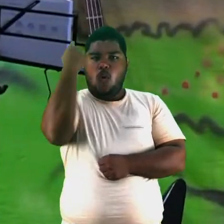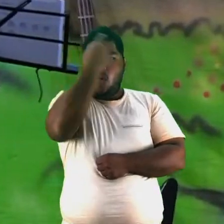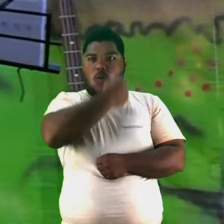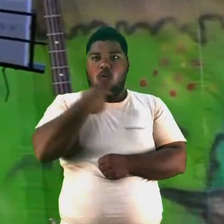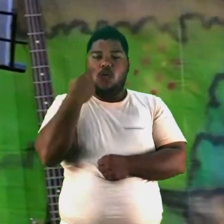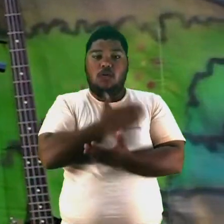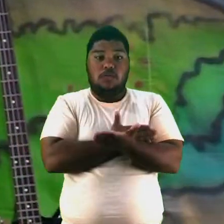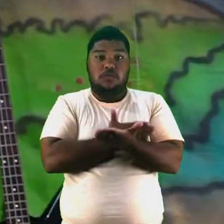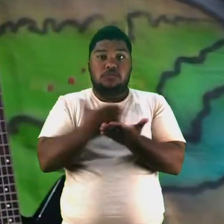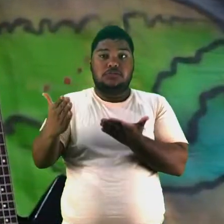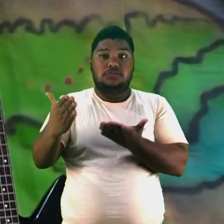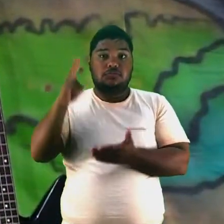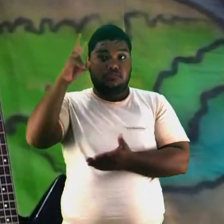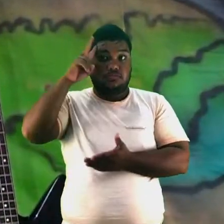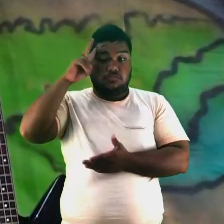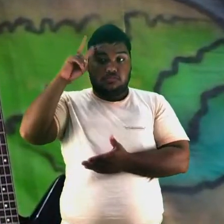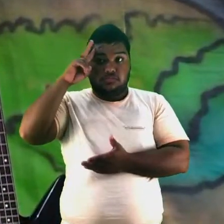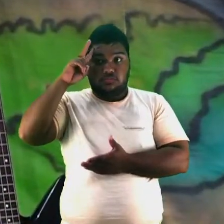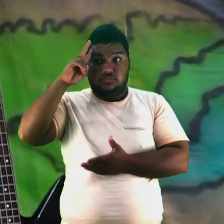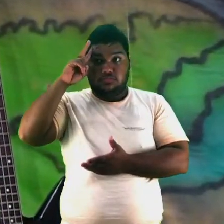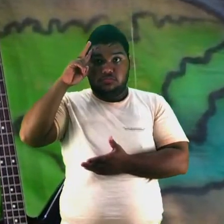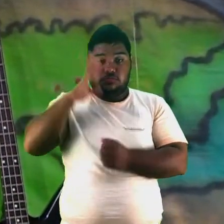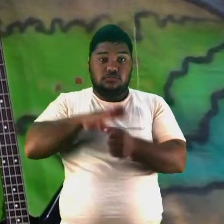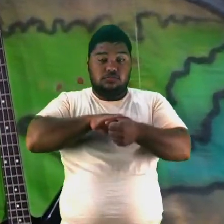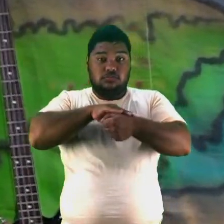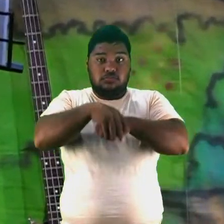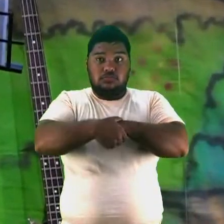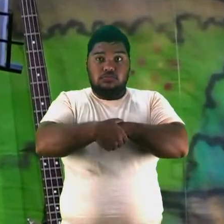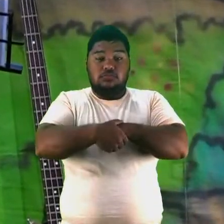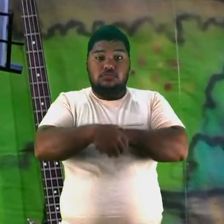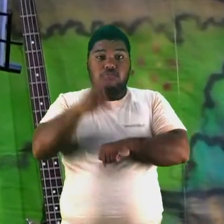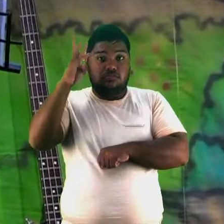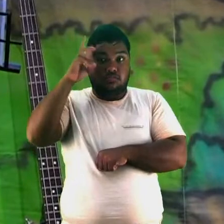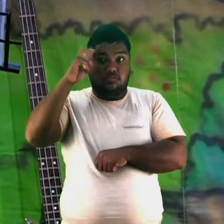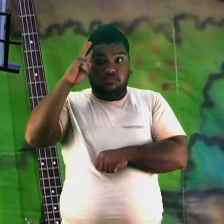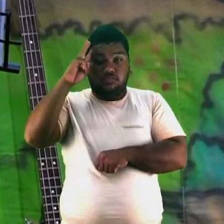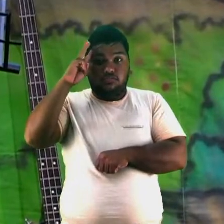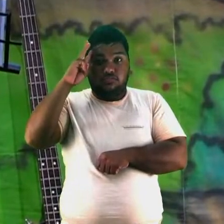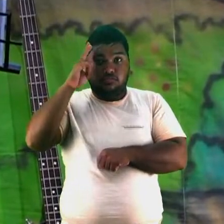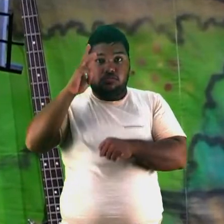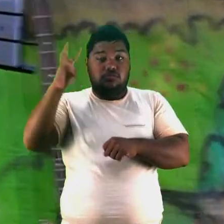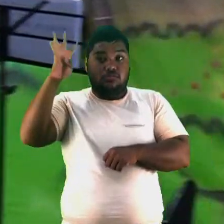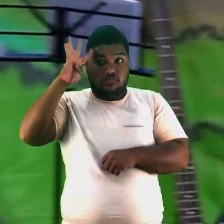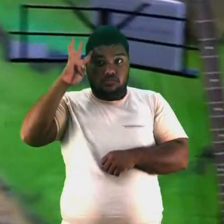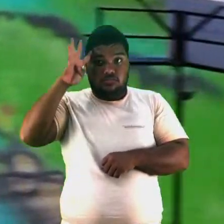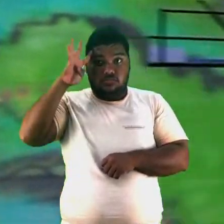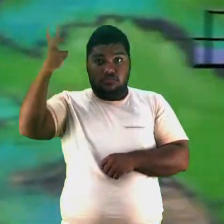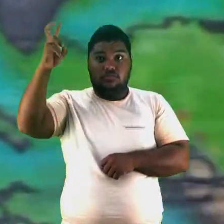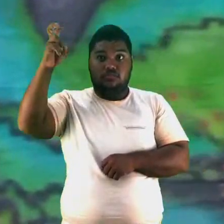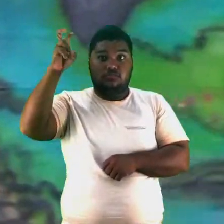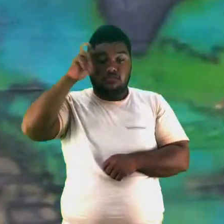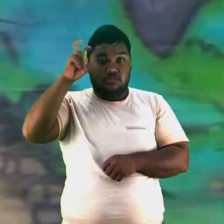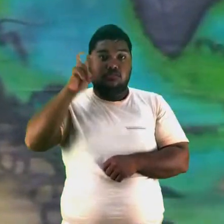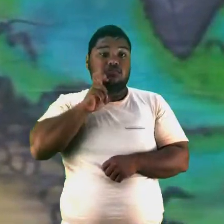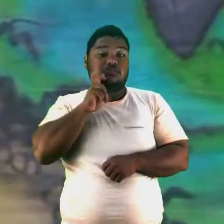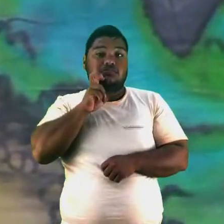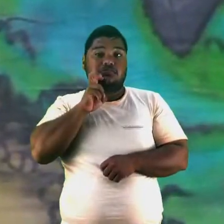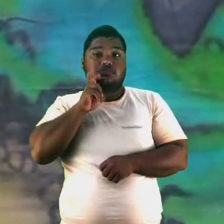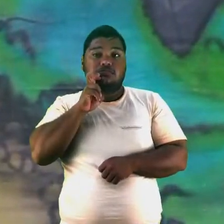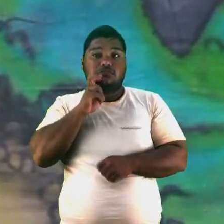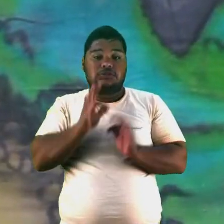começa na segunda, à noite, terça, quarta, quinta e termina